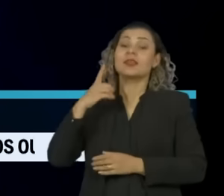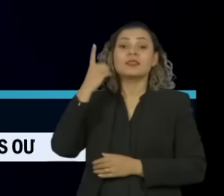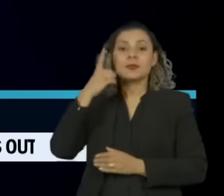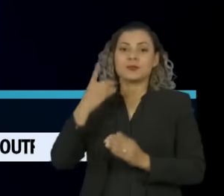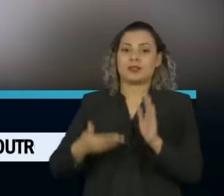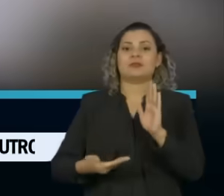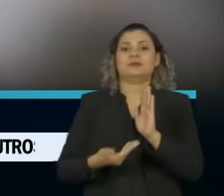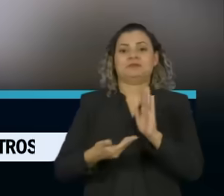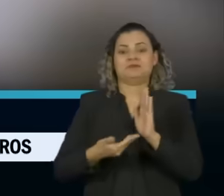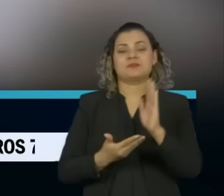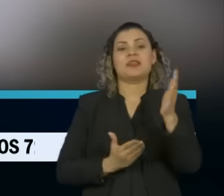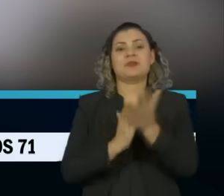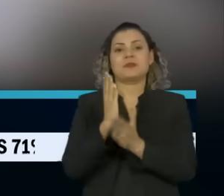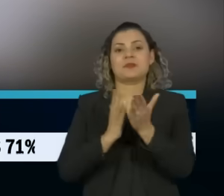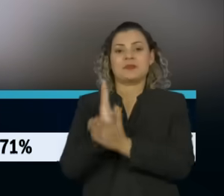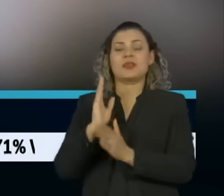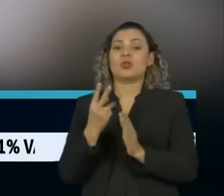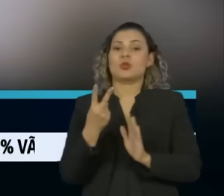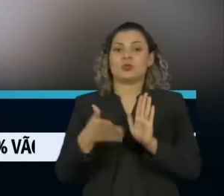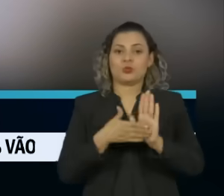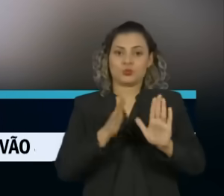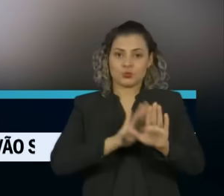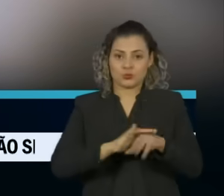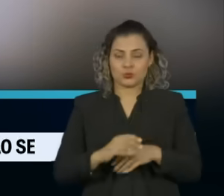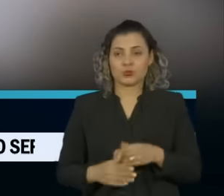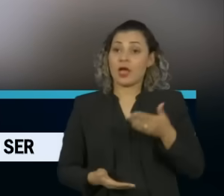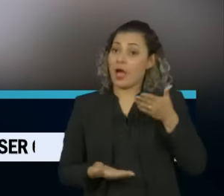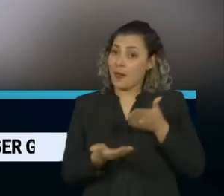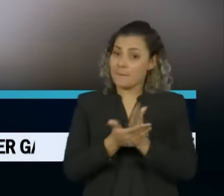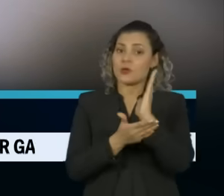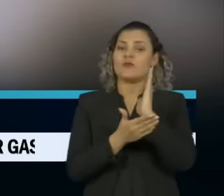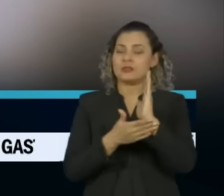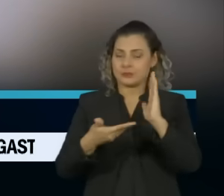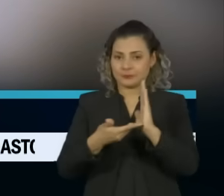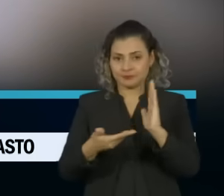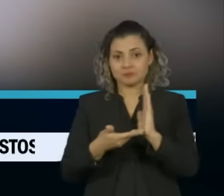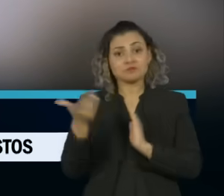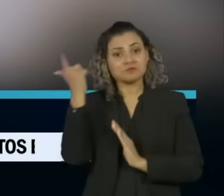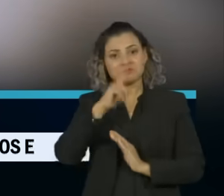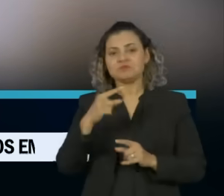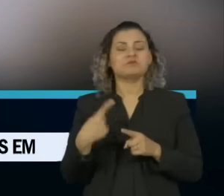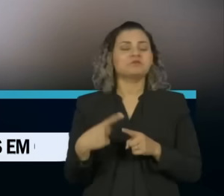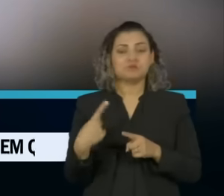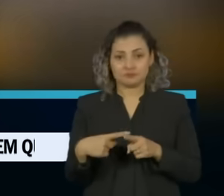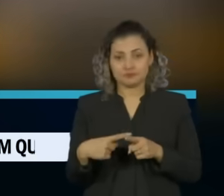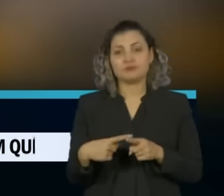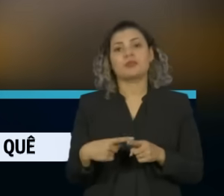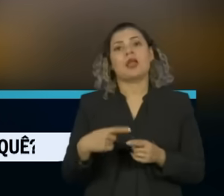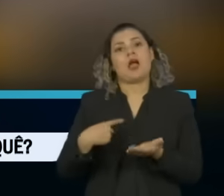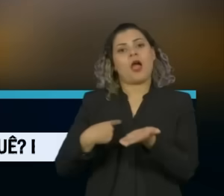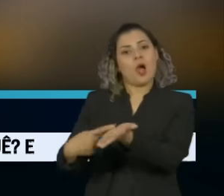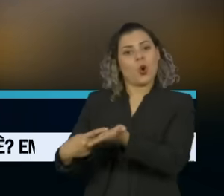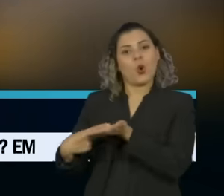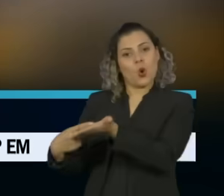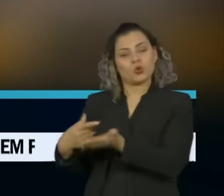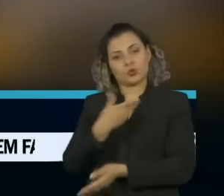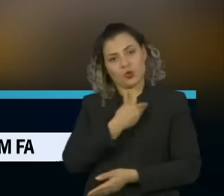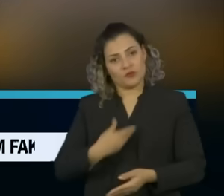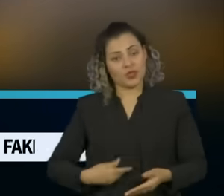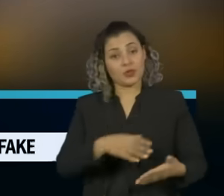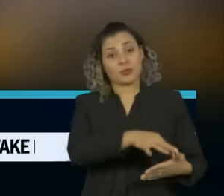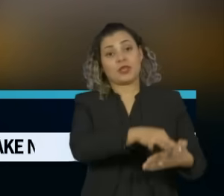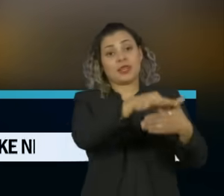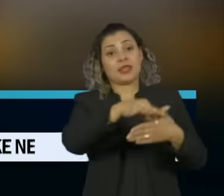2 turnos. A aprovação na Câmara só foi possível após acordo entre o governo e os